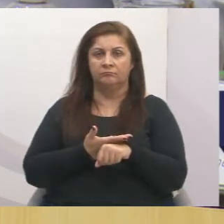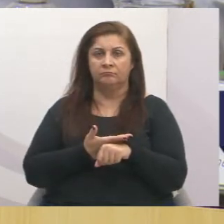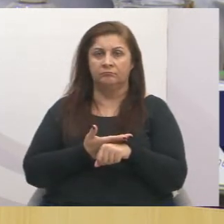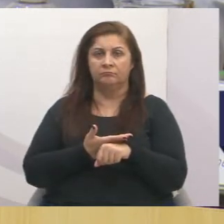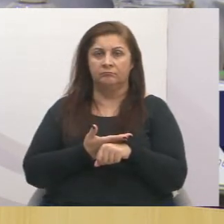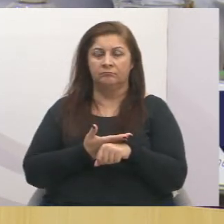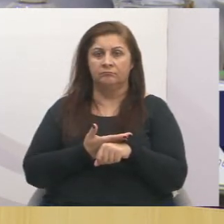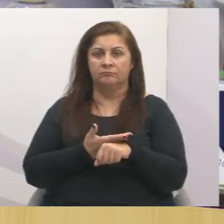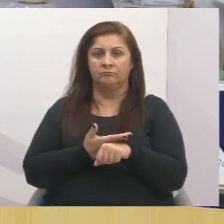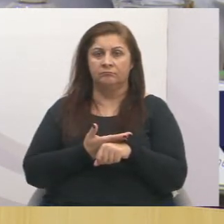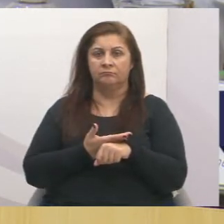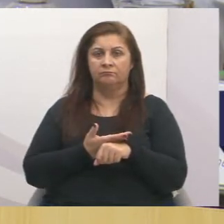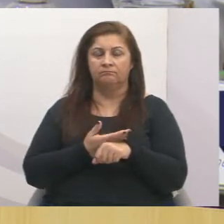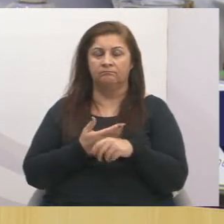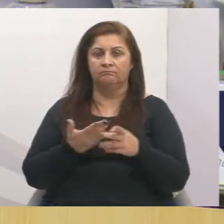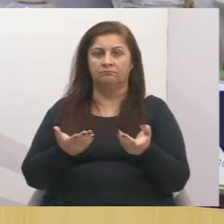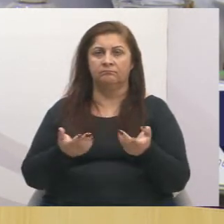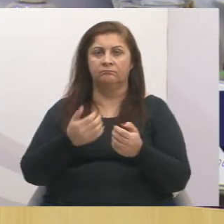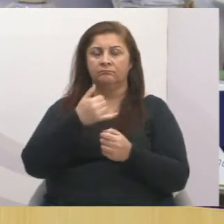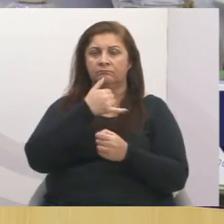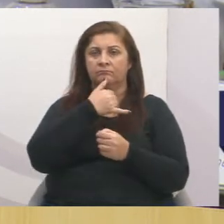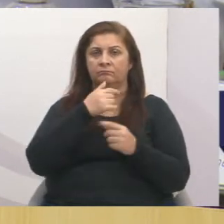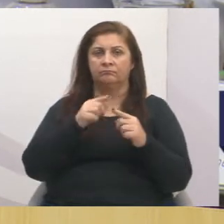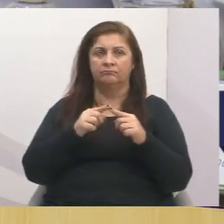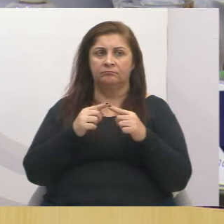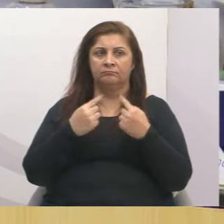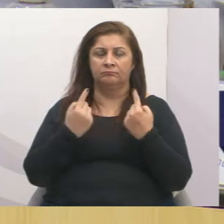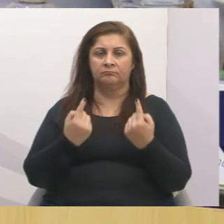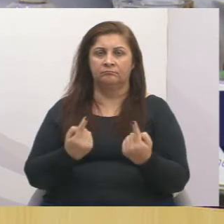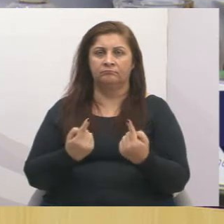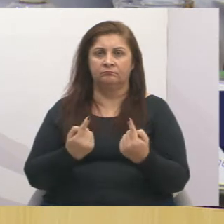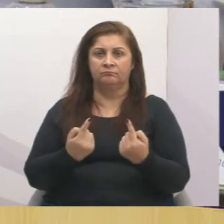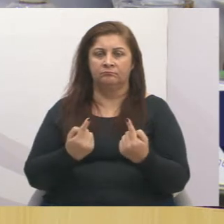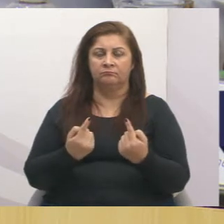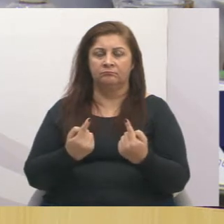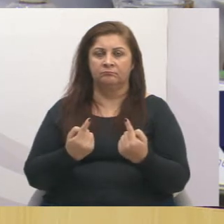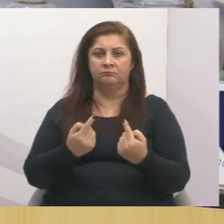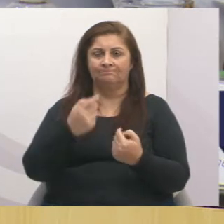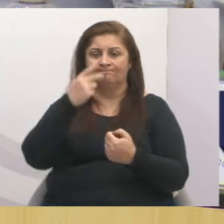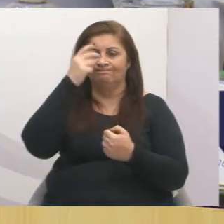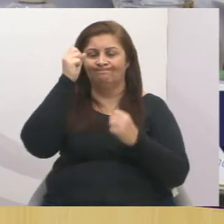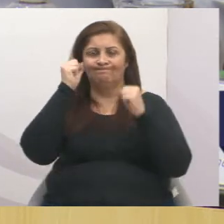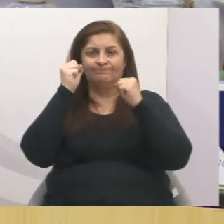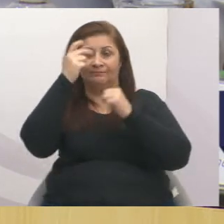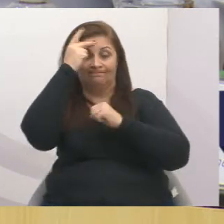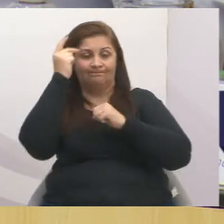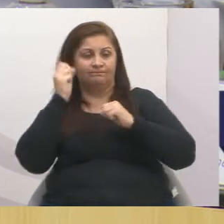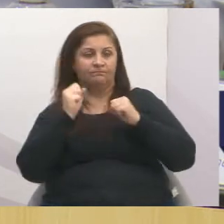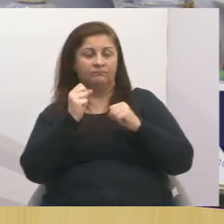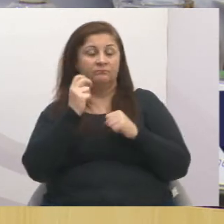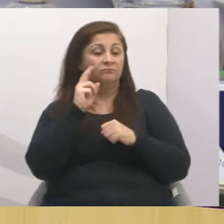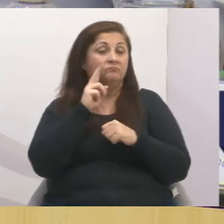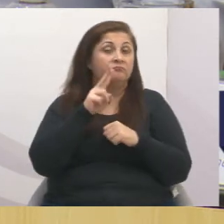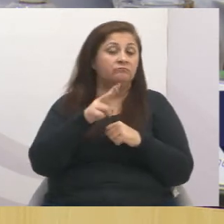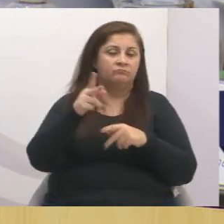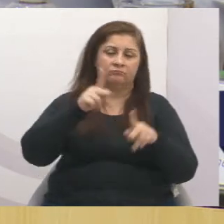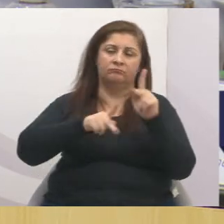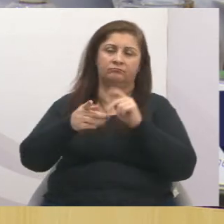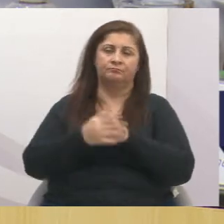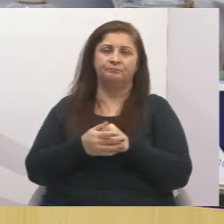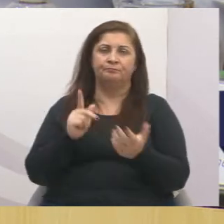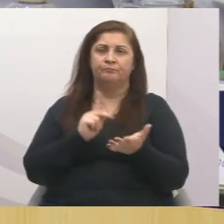gestores públicos, infelizmente, eles não são ouvidos. A verdade é